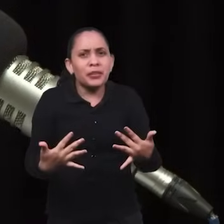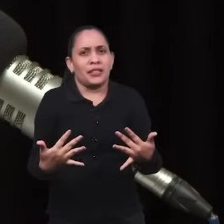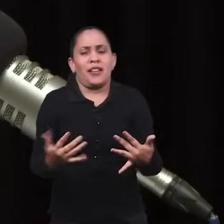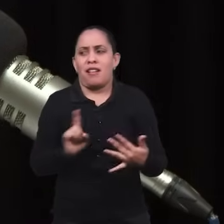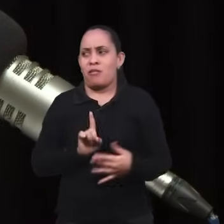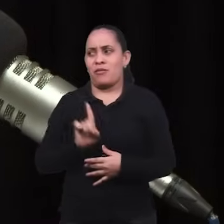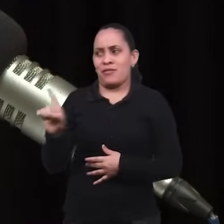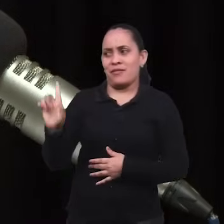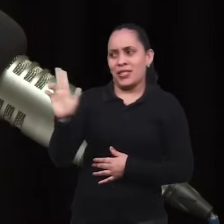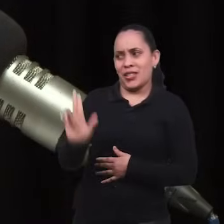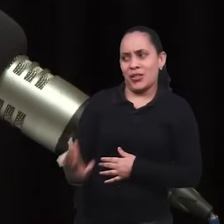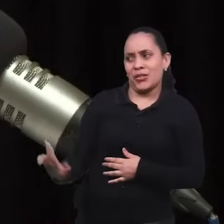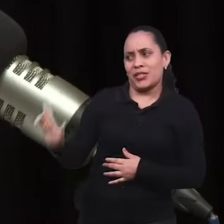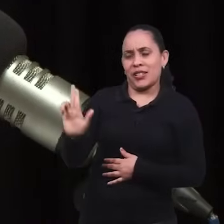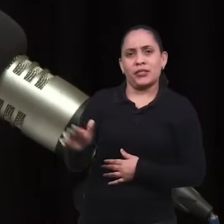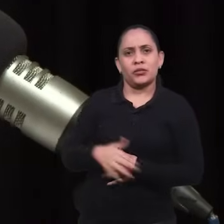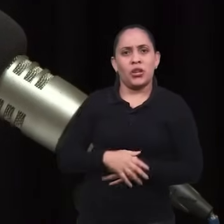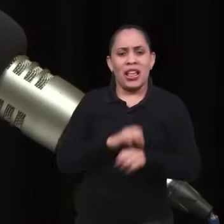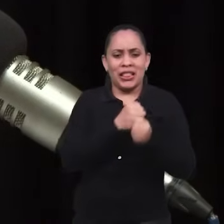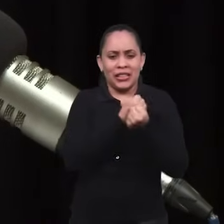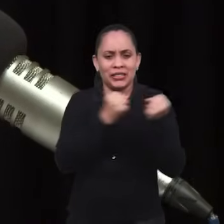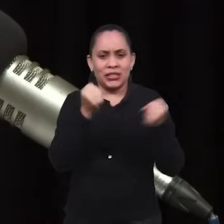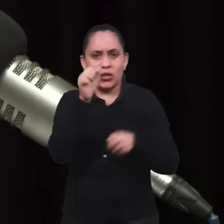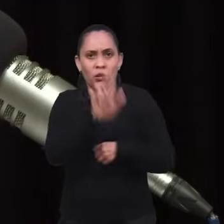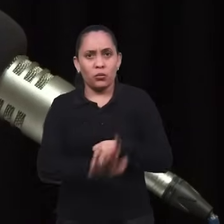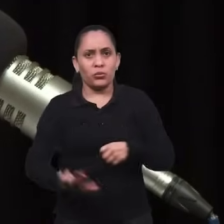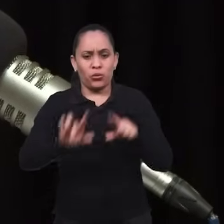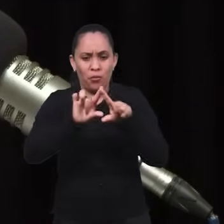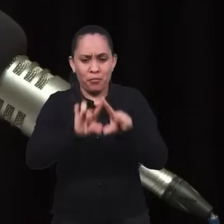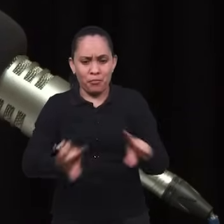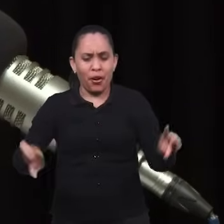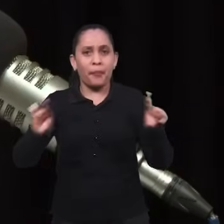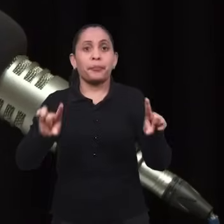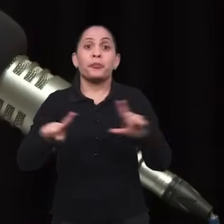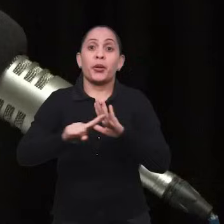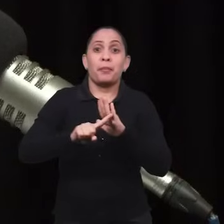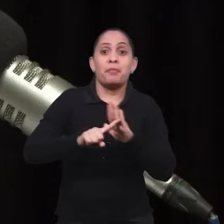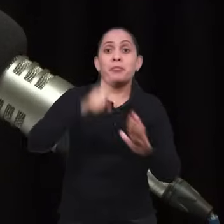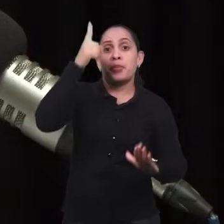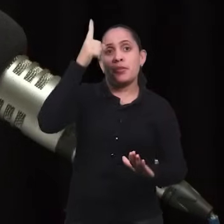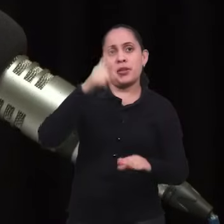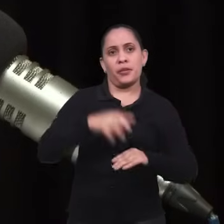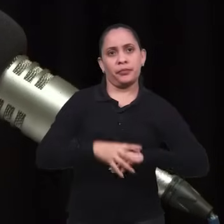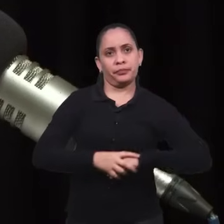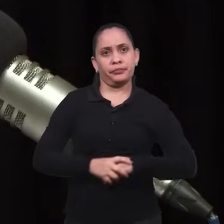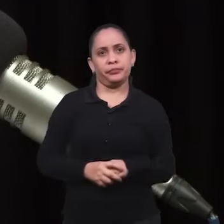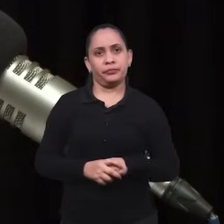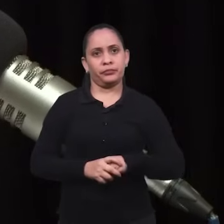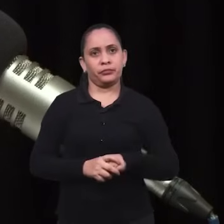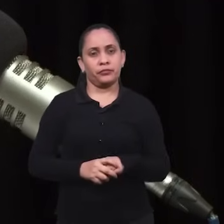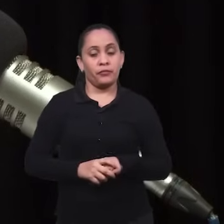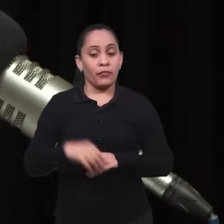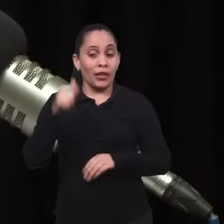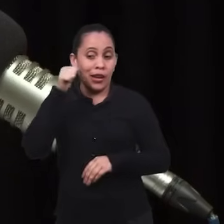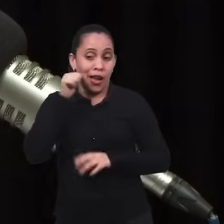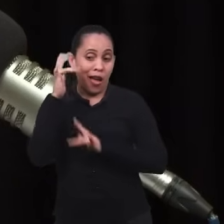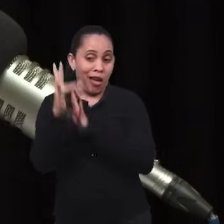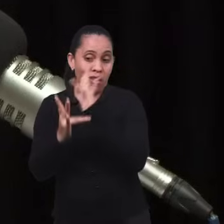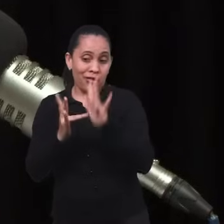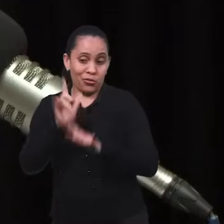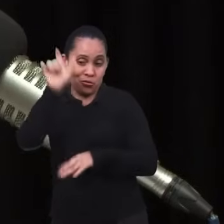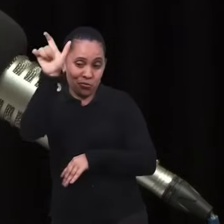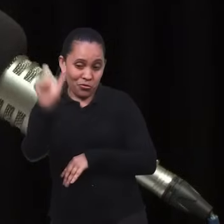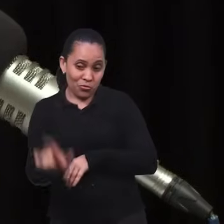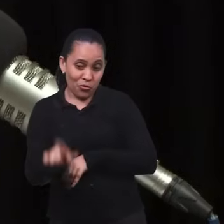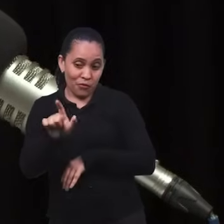explicar essa metáfora Muito bom. que Sansão utilizou ali. Muito bom, Jesus. Porque, primeiro, a noiva